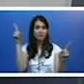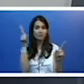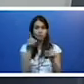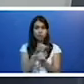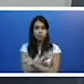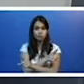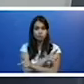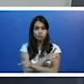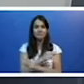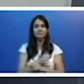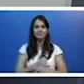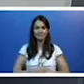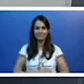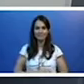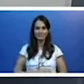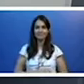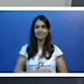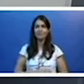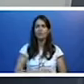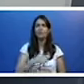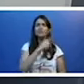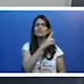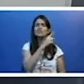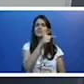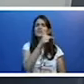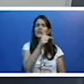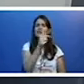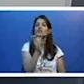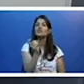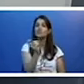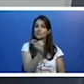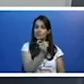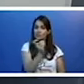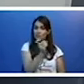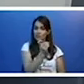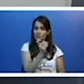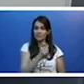ok? Então, 17 vezes x,